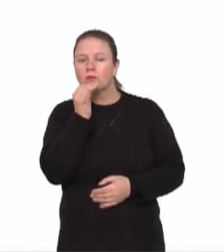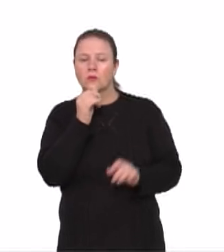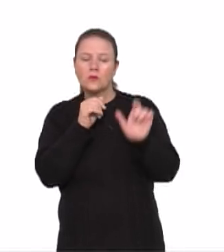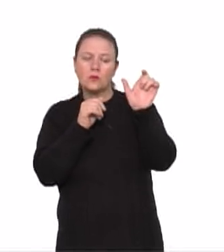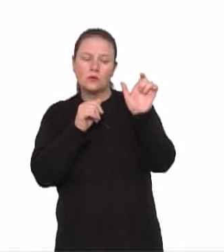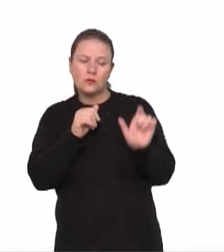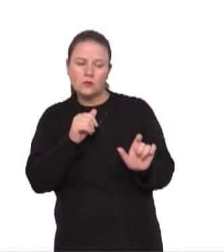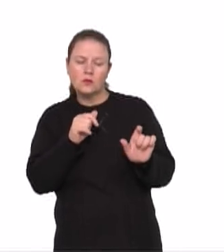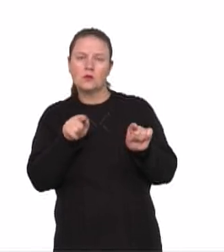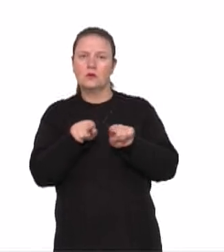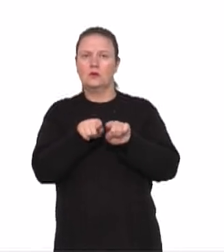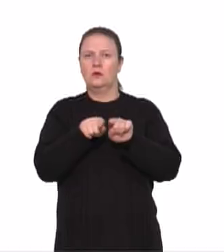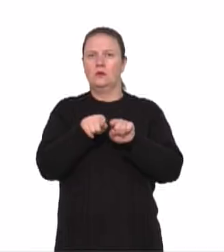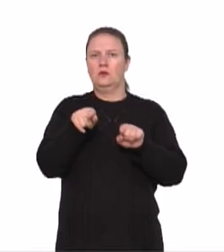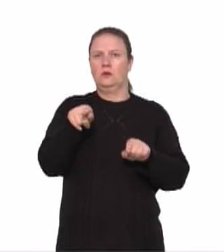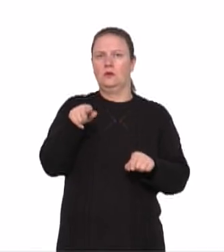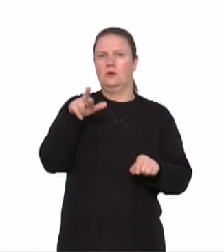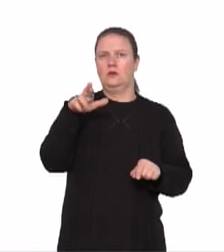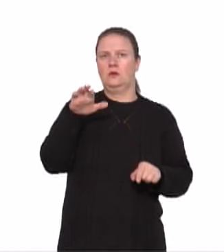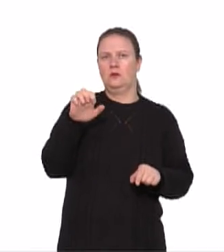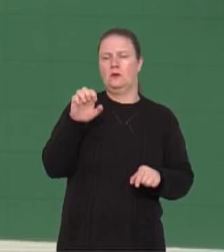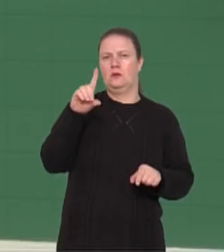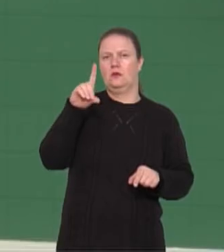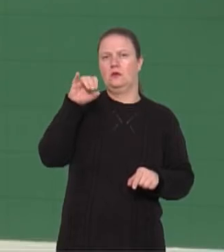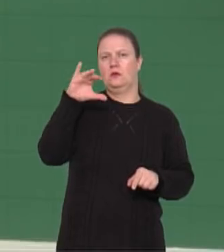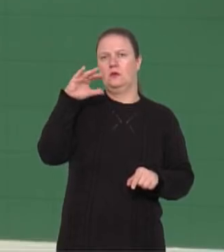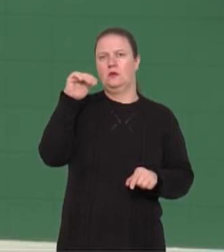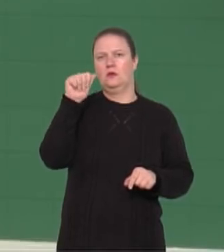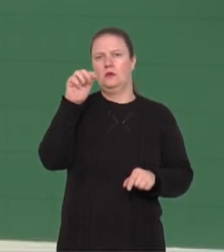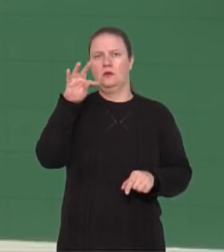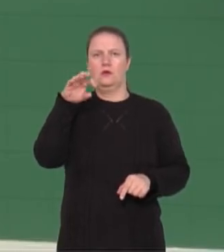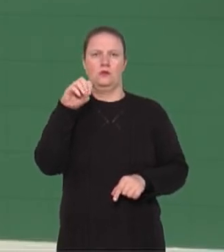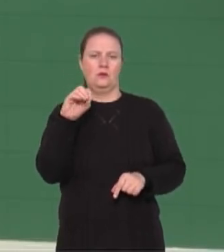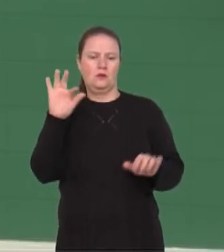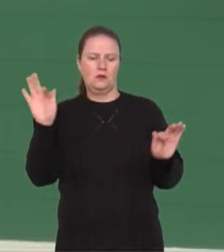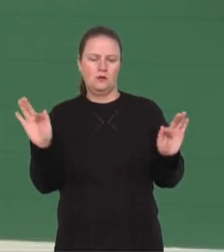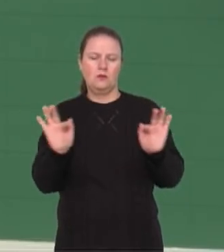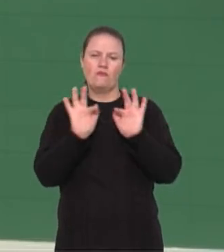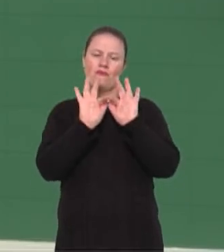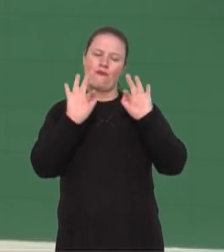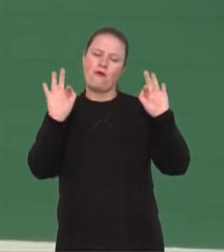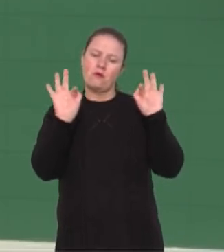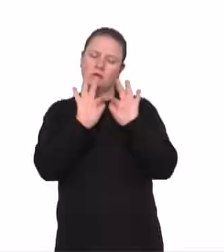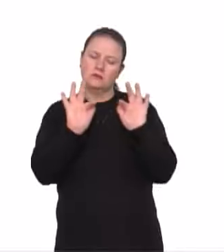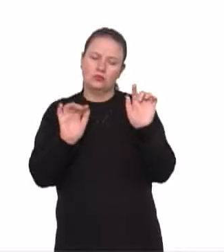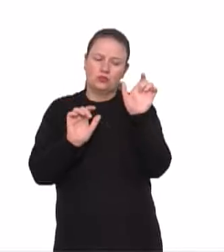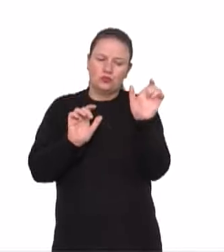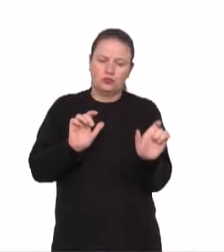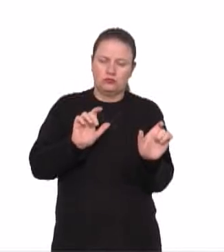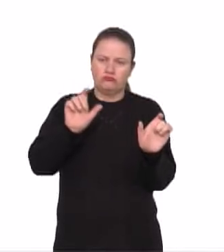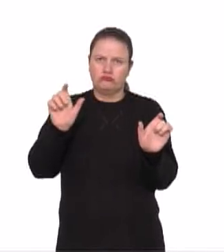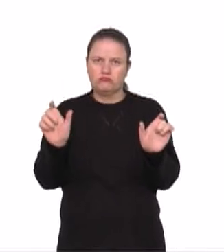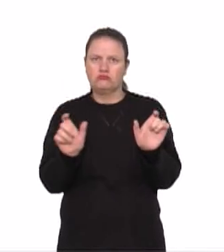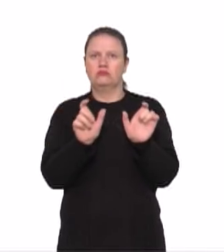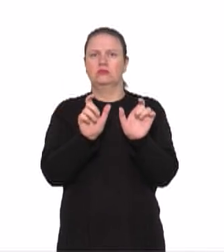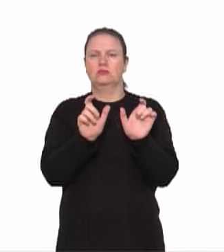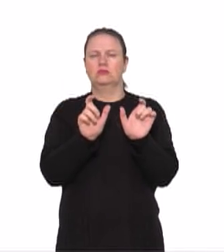e o predicado das frases. A maioria de vocês já é familiarizado com essa questão de sujeito e predicado.